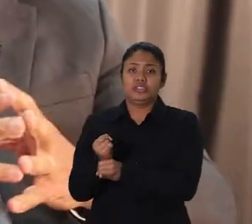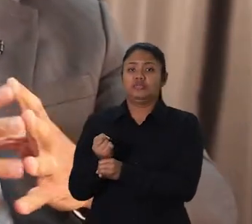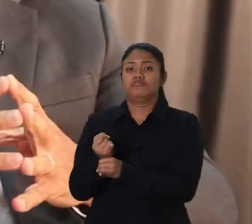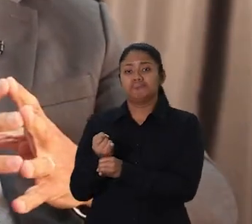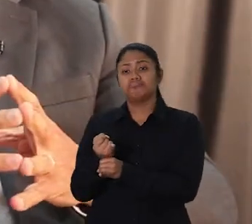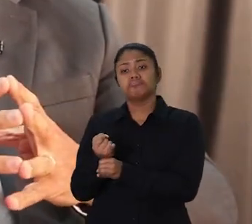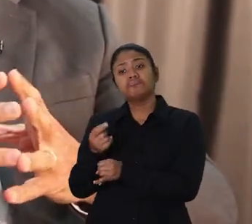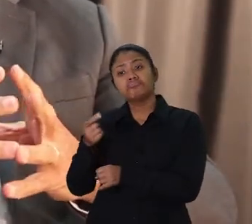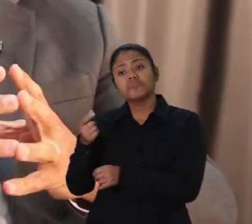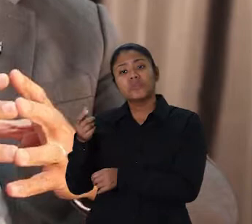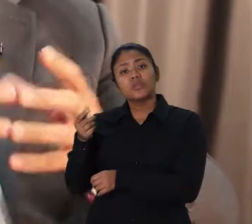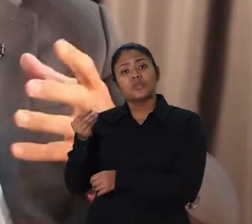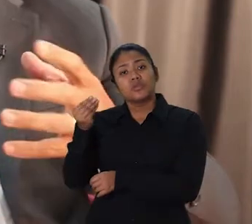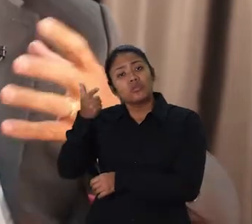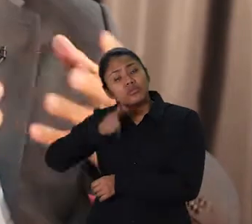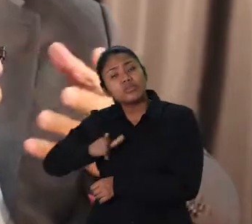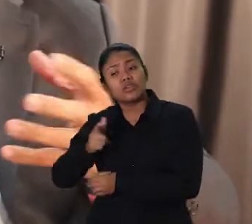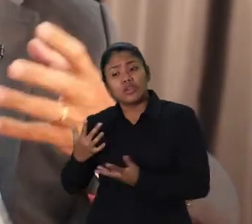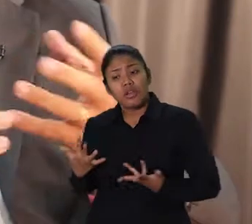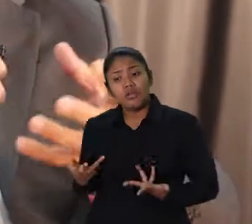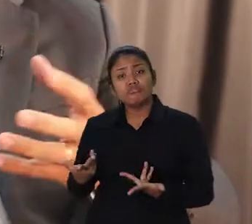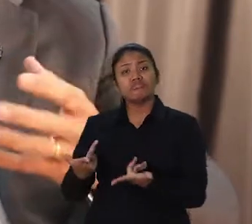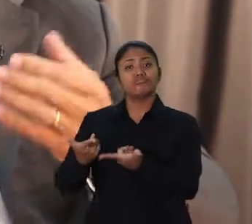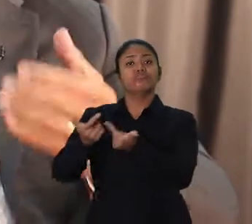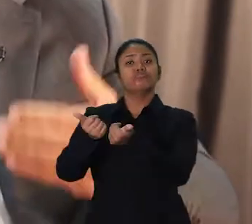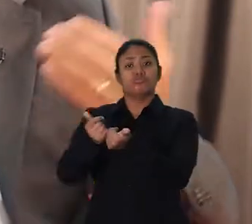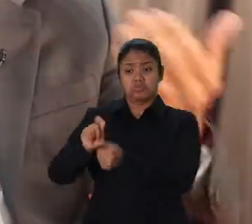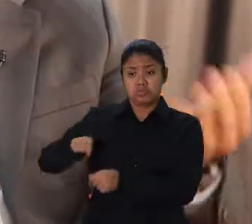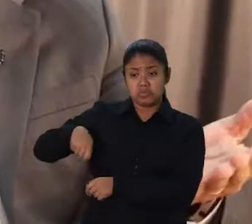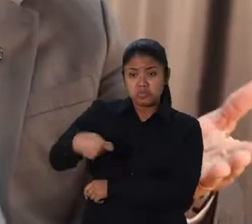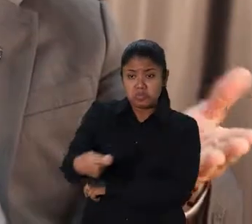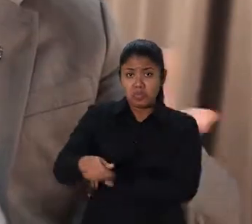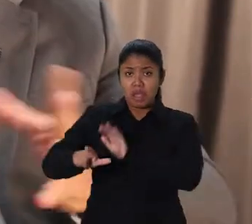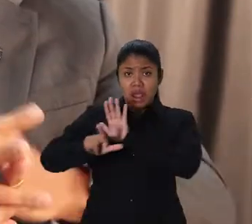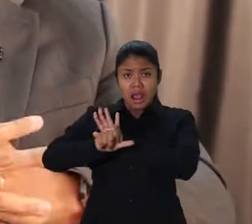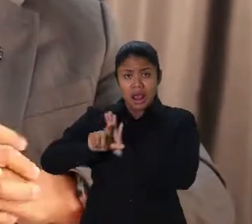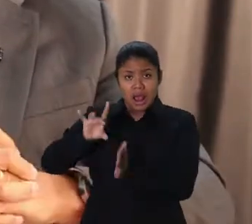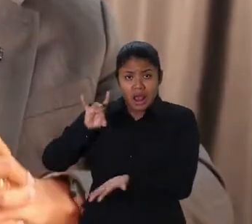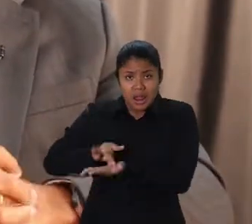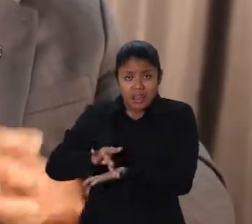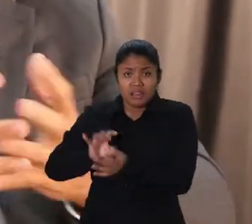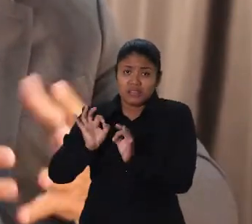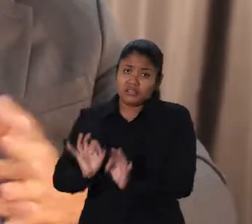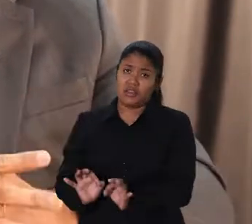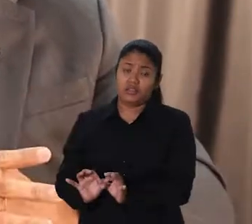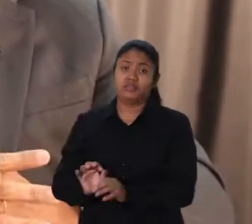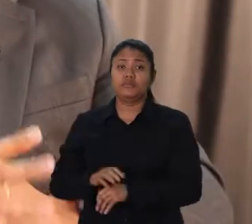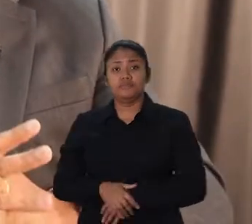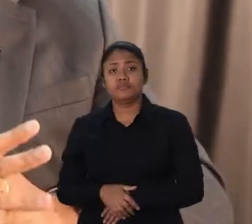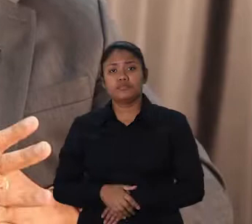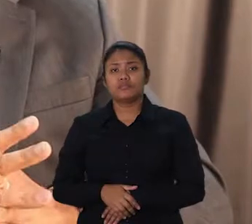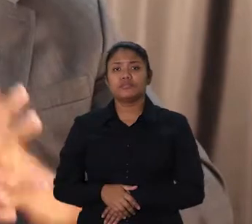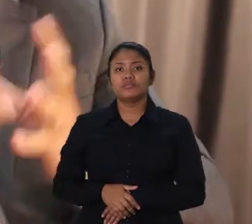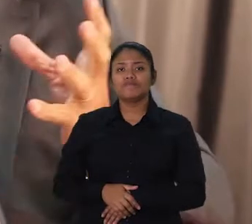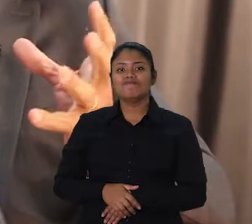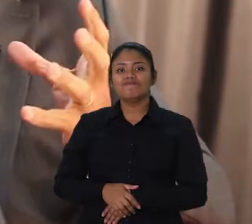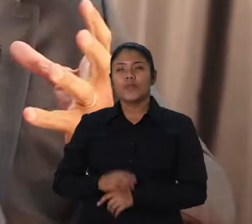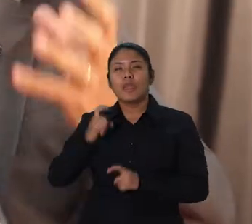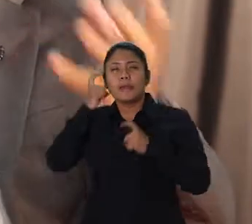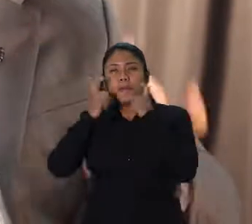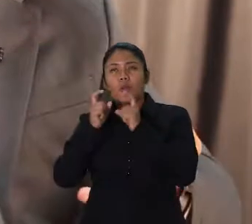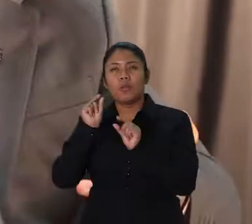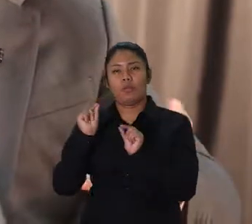é no sentido de que haja um aprimoramento uma melhoria na oferta for transformada em lei de conceitos porque o que